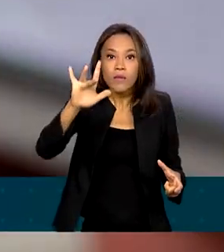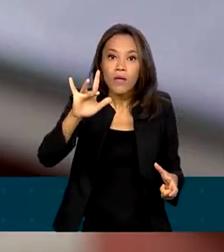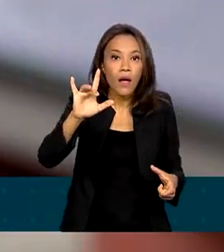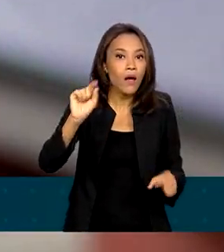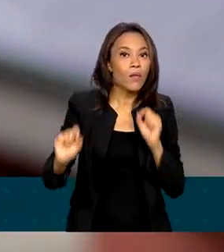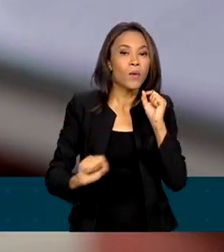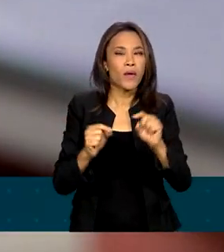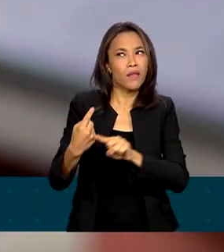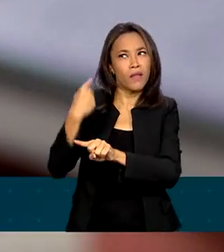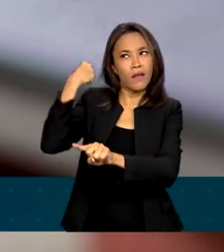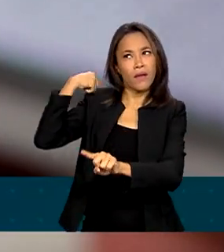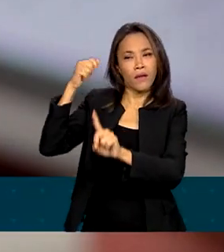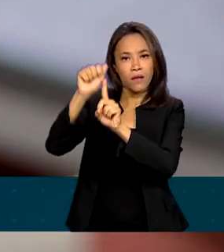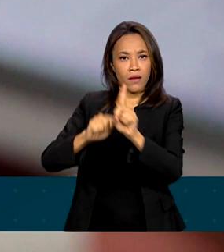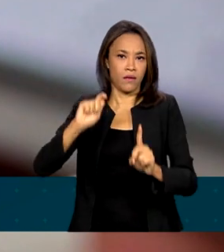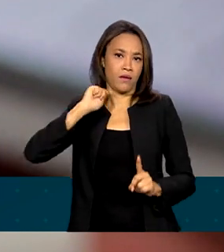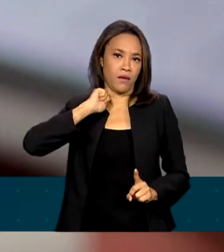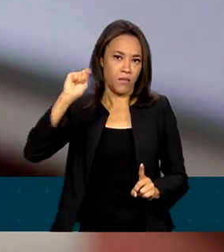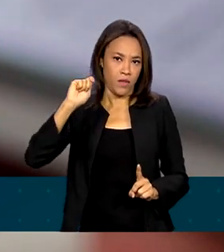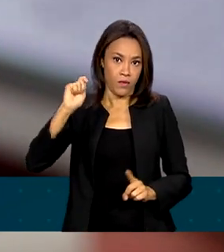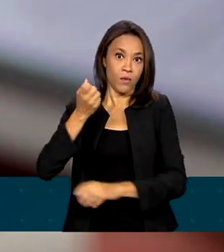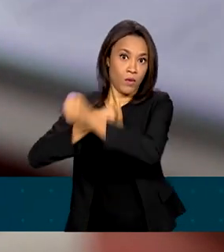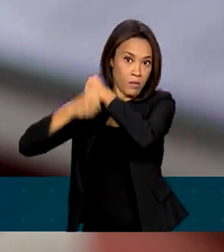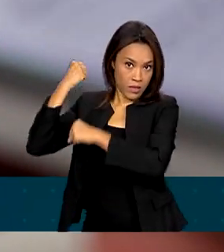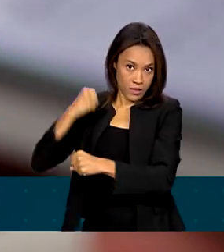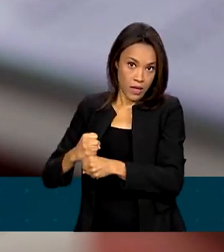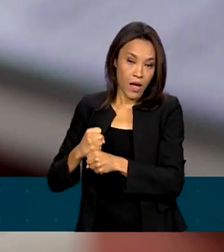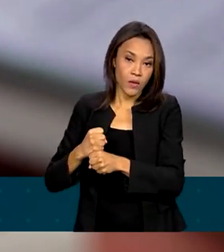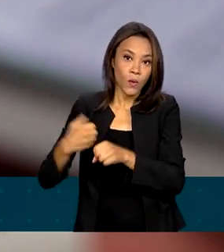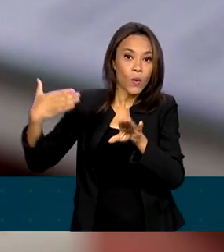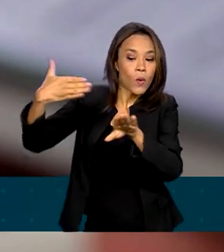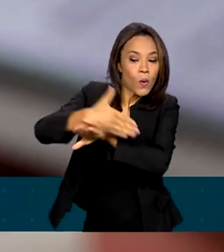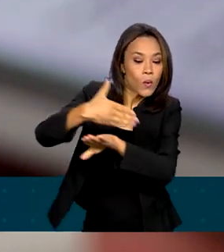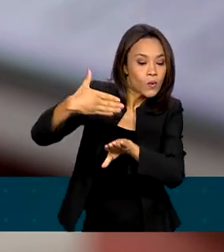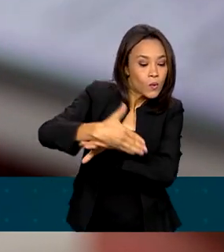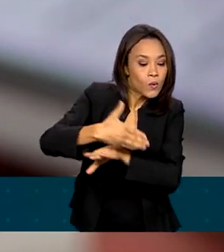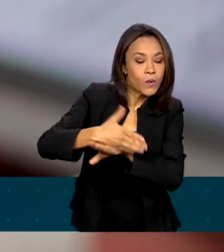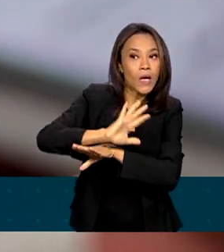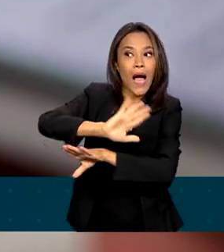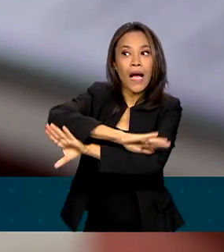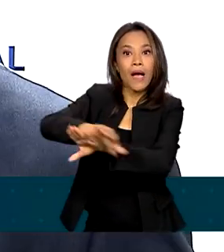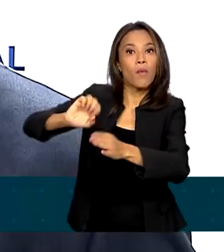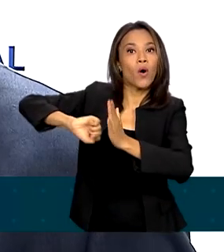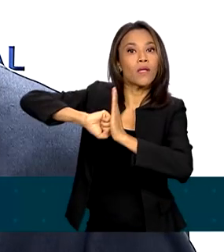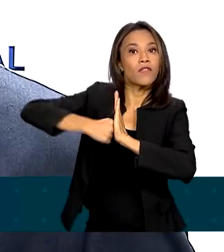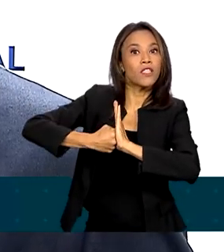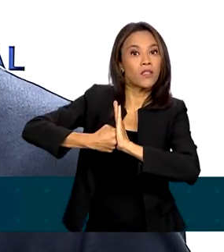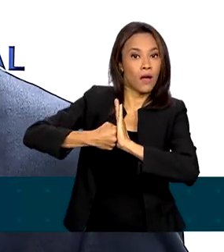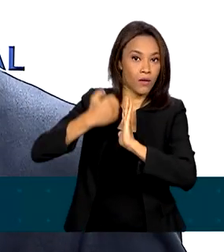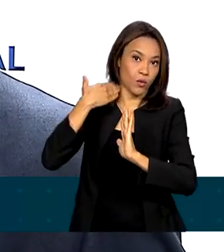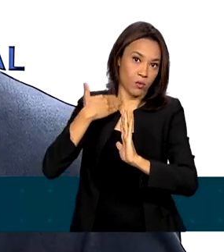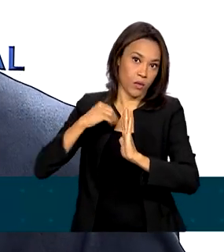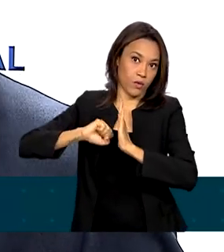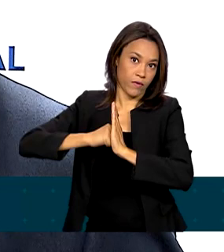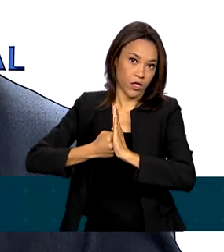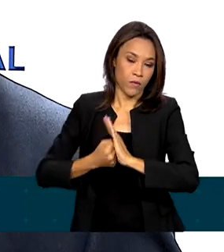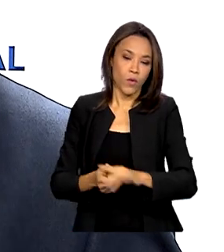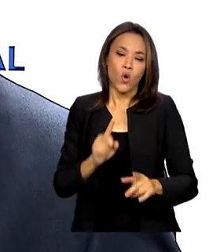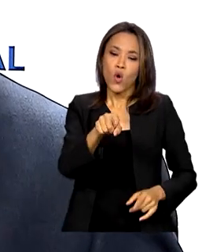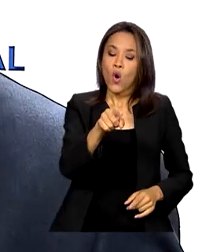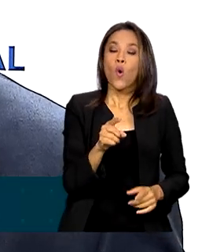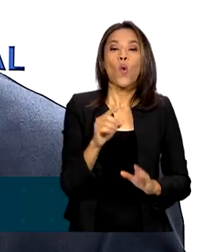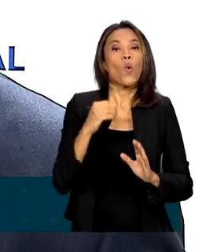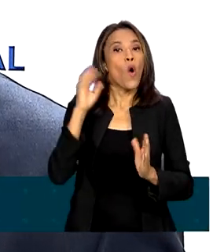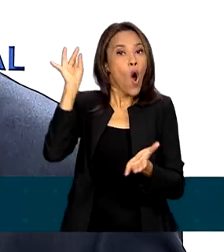que desde Abril do ano passado o sistema de consultas do banco está suspenso o único canal oficial para falar